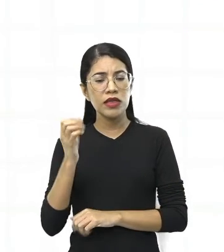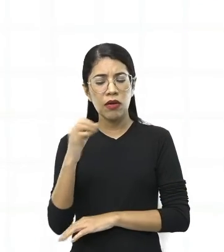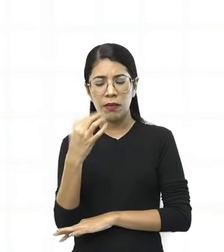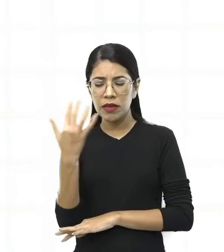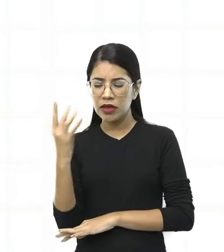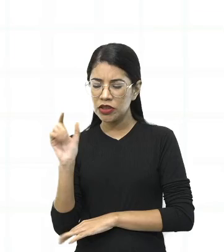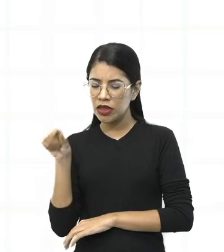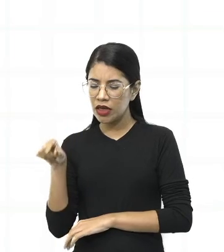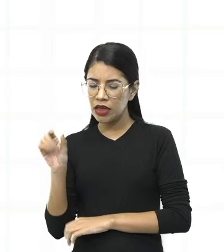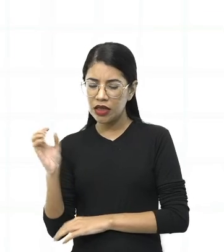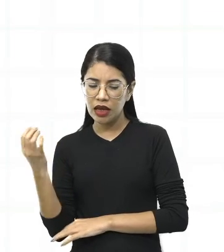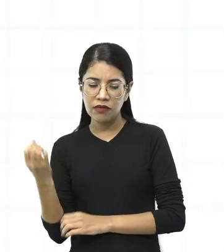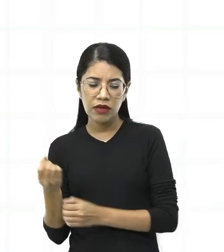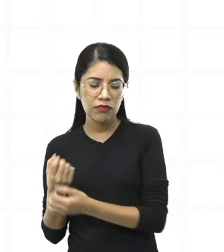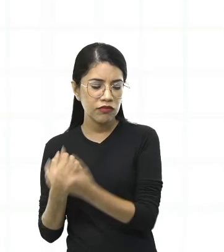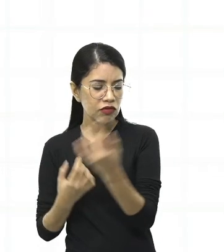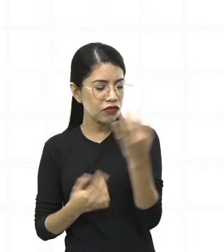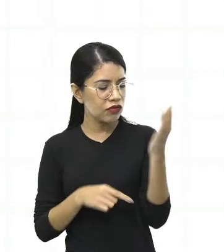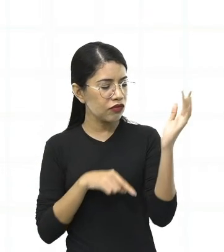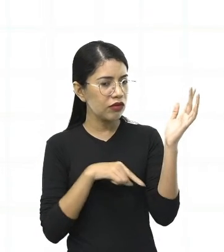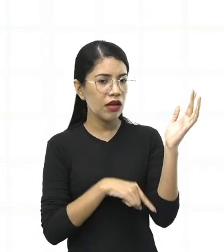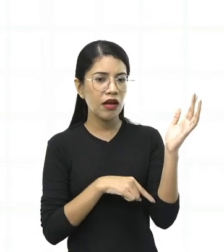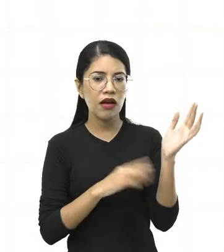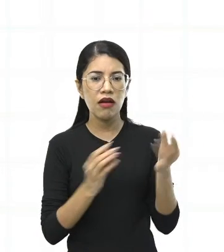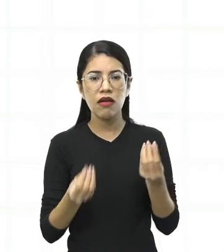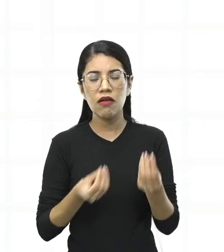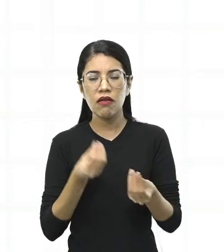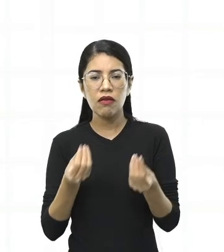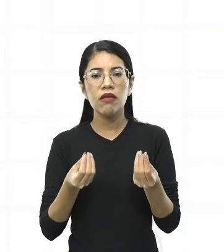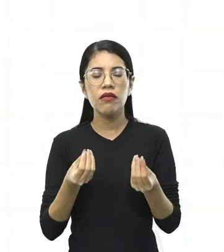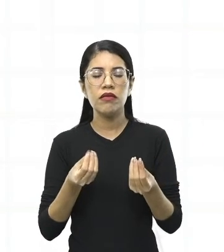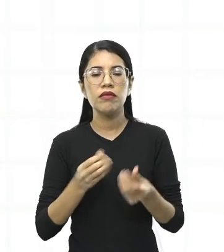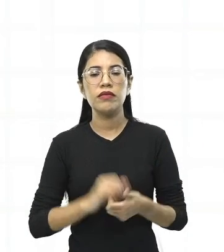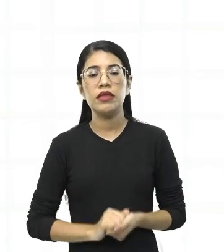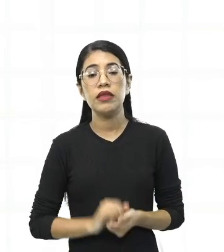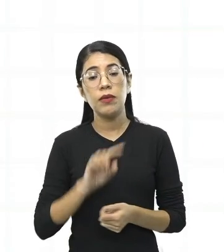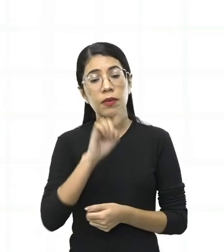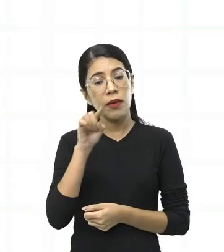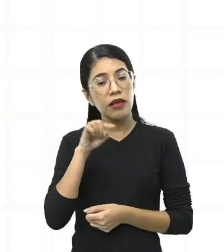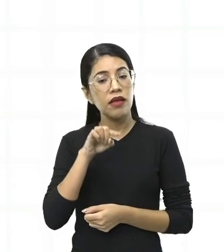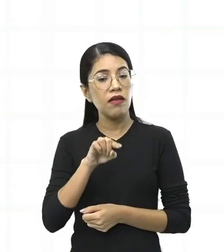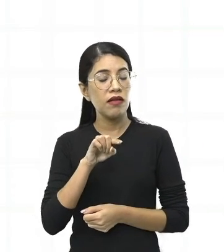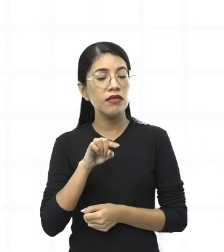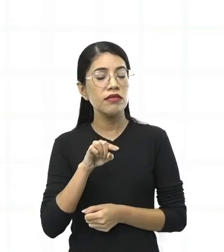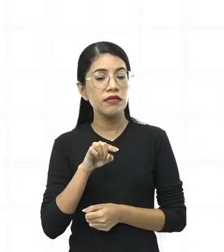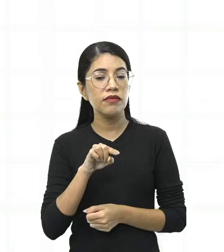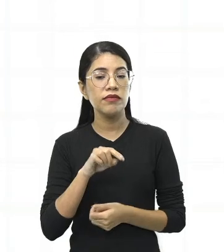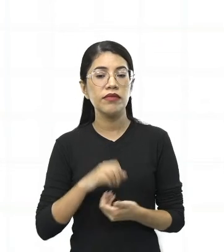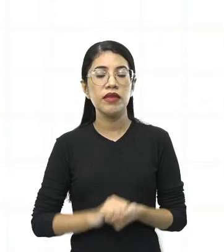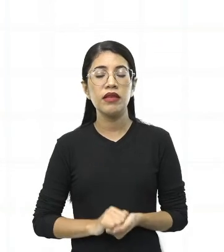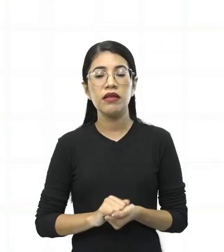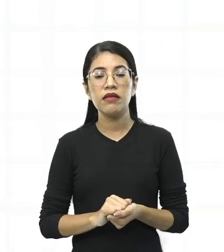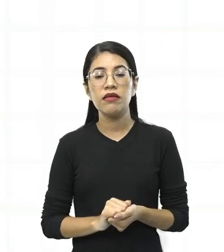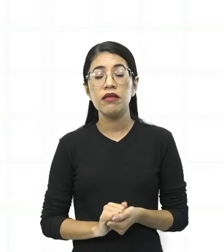do quintal de repente aparecer para o outro lado? Mais uma interrogação, né? E aí tem